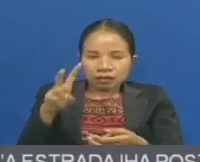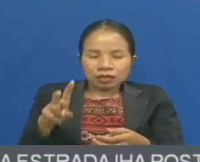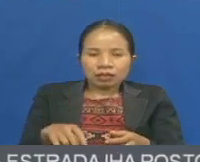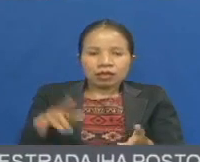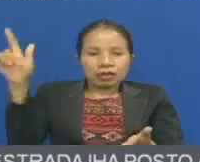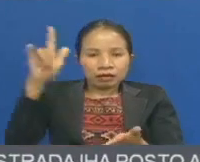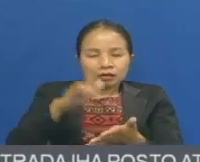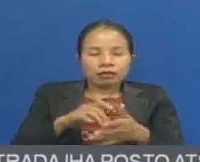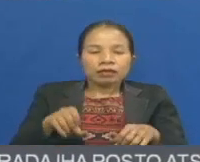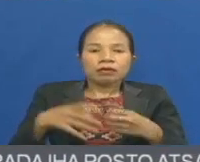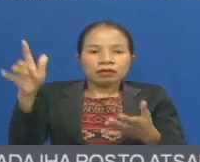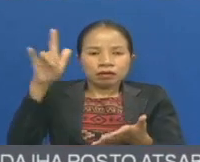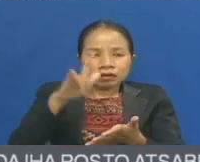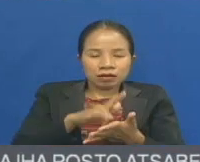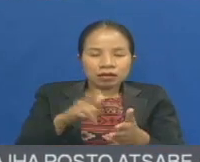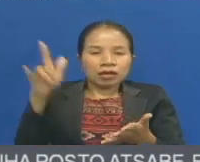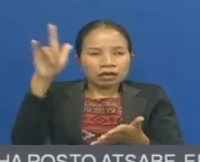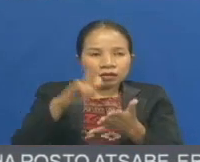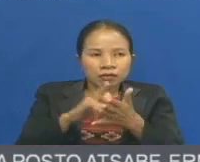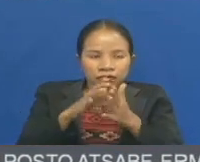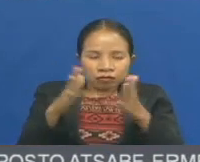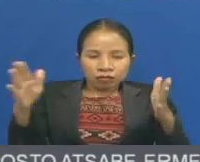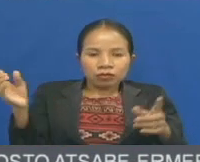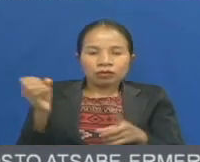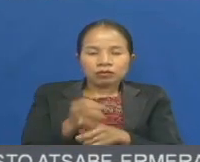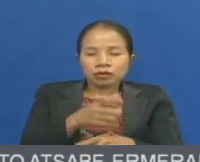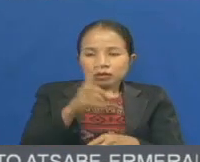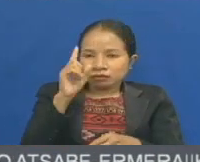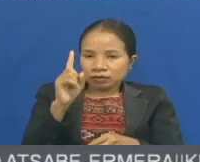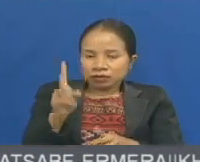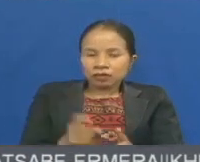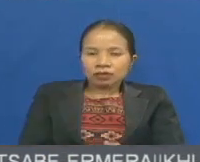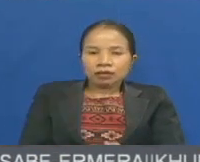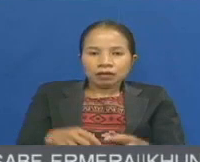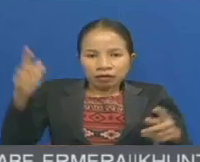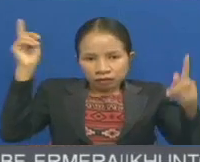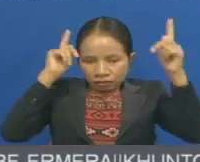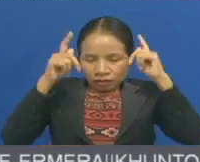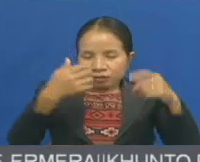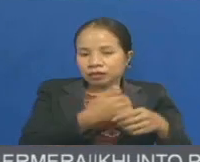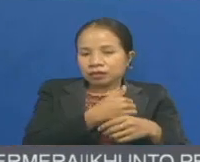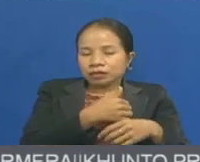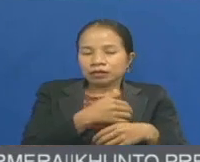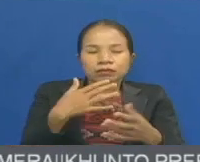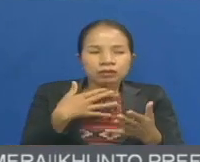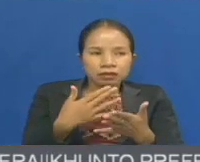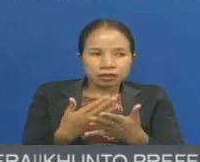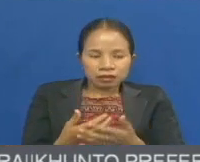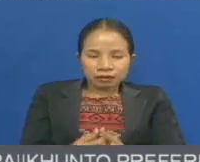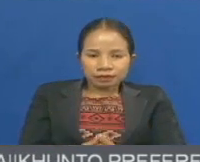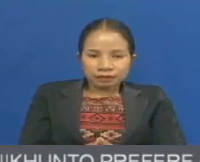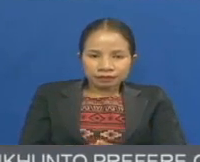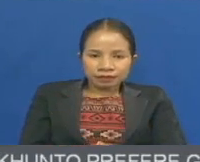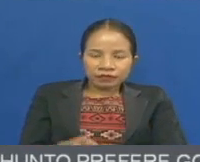no aeroporto. Aeroporto bobot, o objetivo ida. Problema maca cidade atrativa.